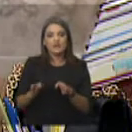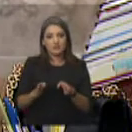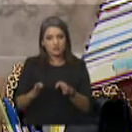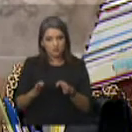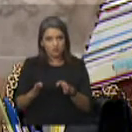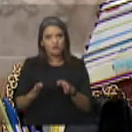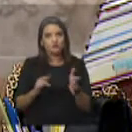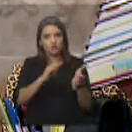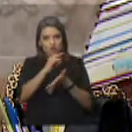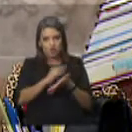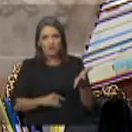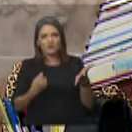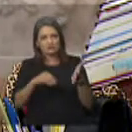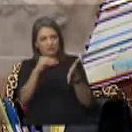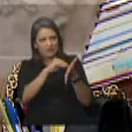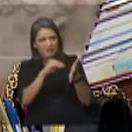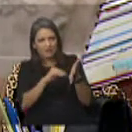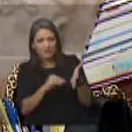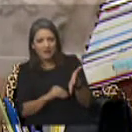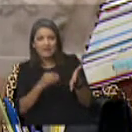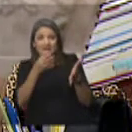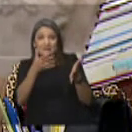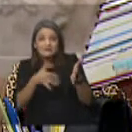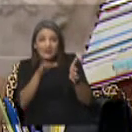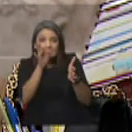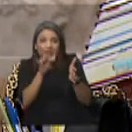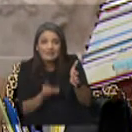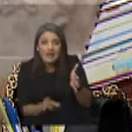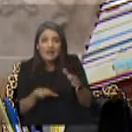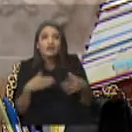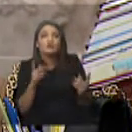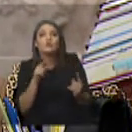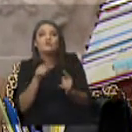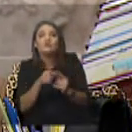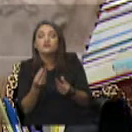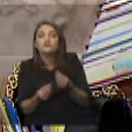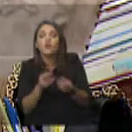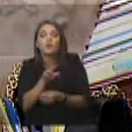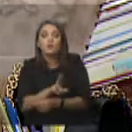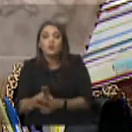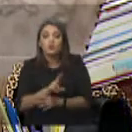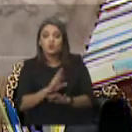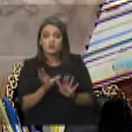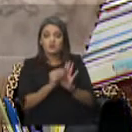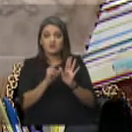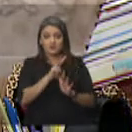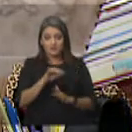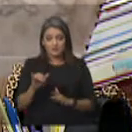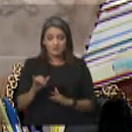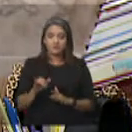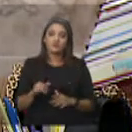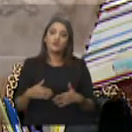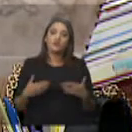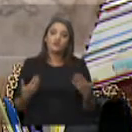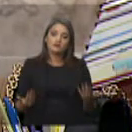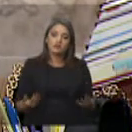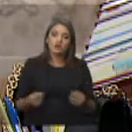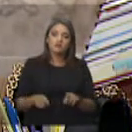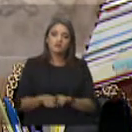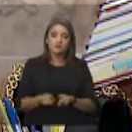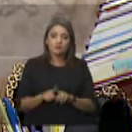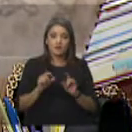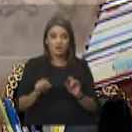periodicidade, bem como a descrição das finalidades do uso dos dados aos quais devem se ater. A propósito